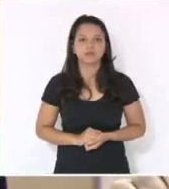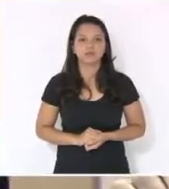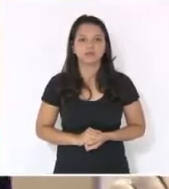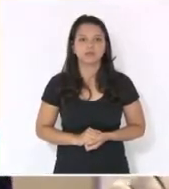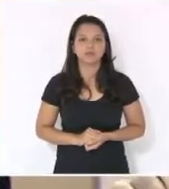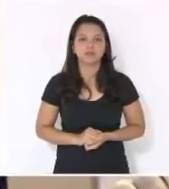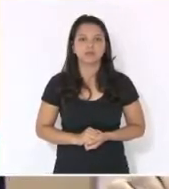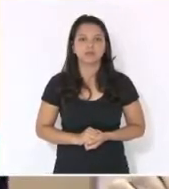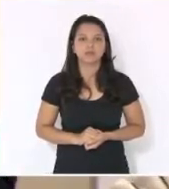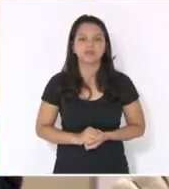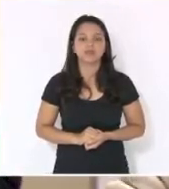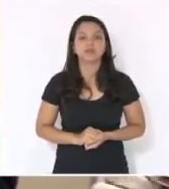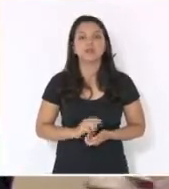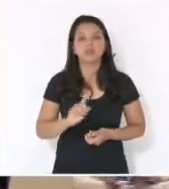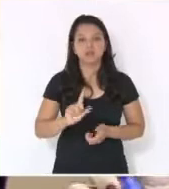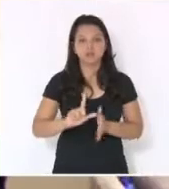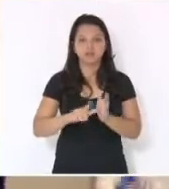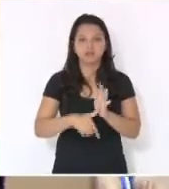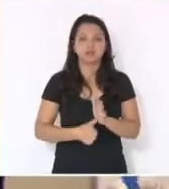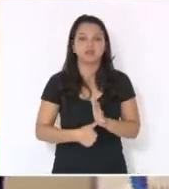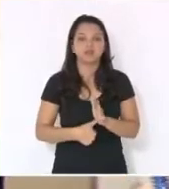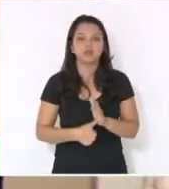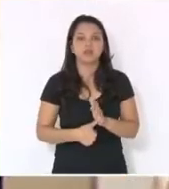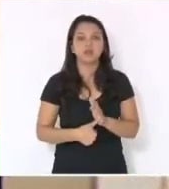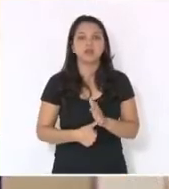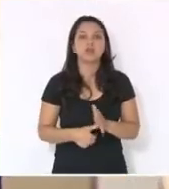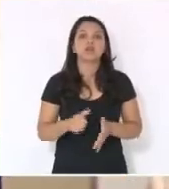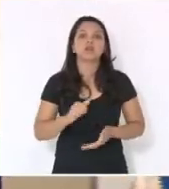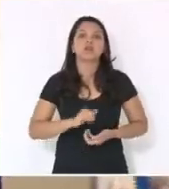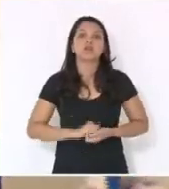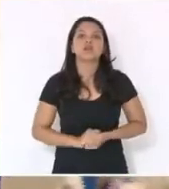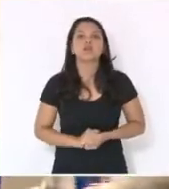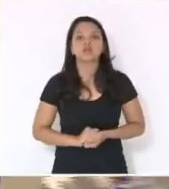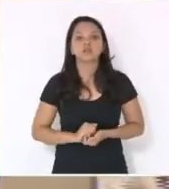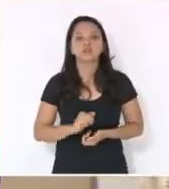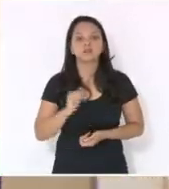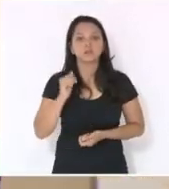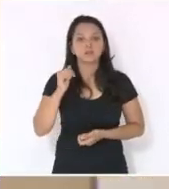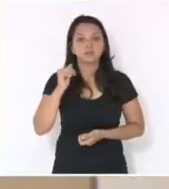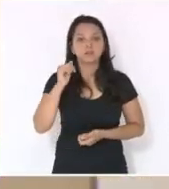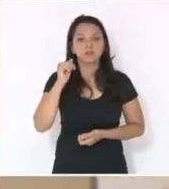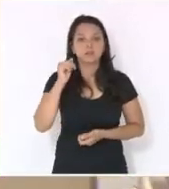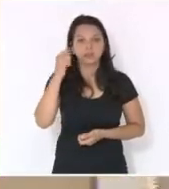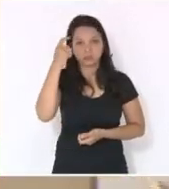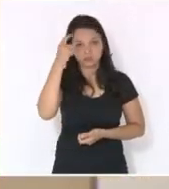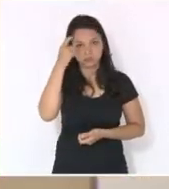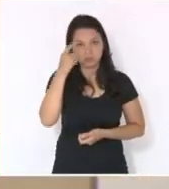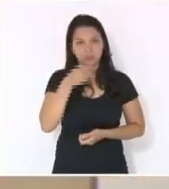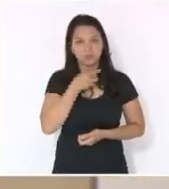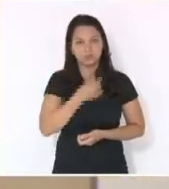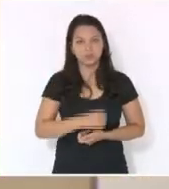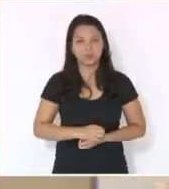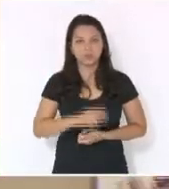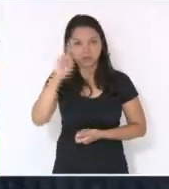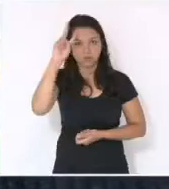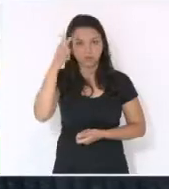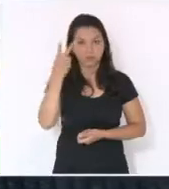Na sequência, fará uso da palavra o deputado Milton Obos, por até 10 minutos.